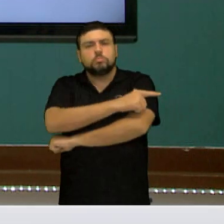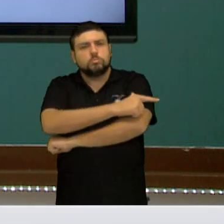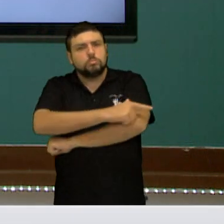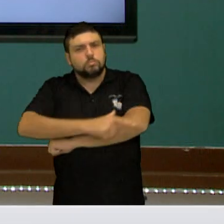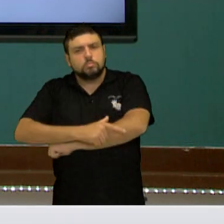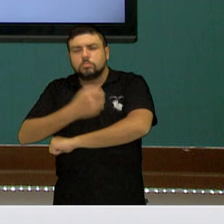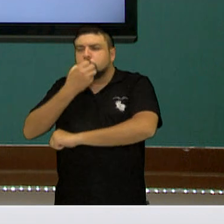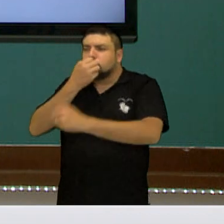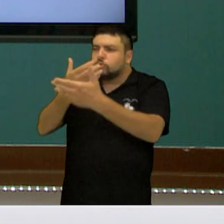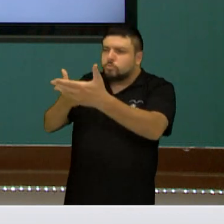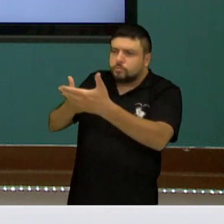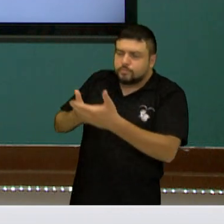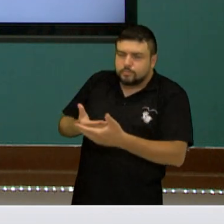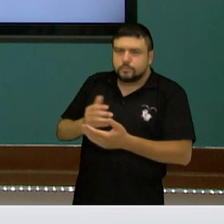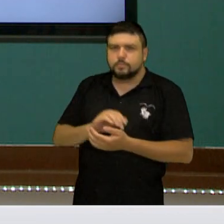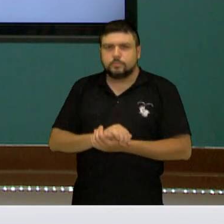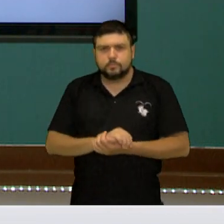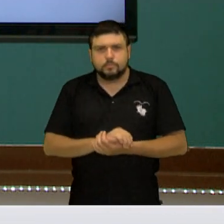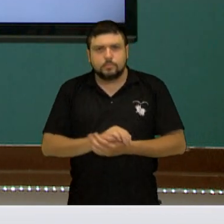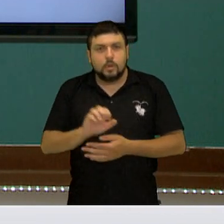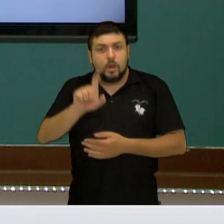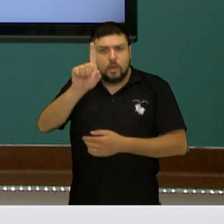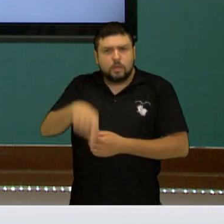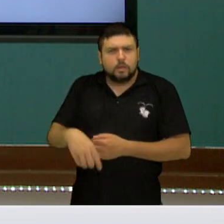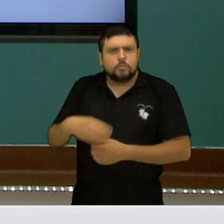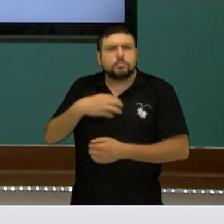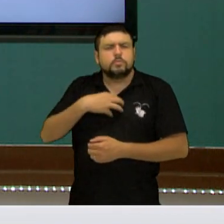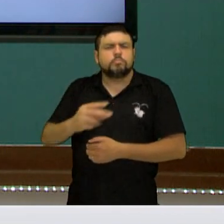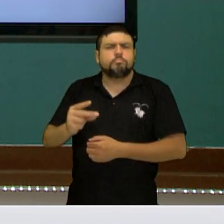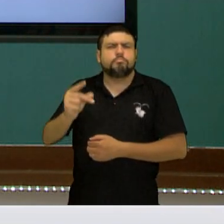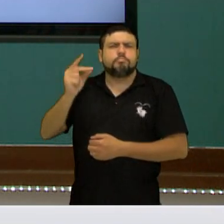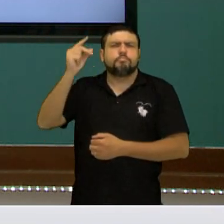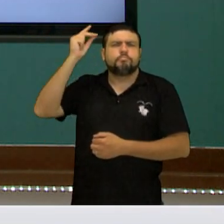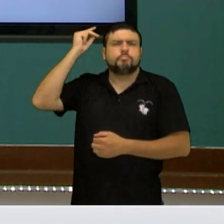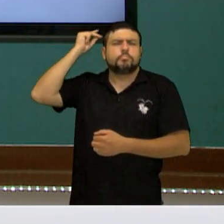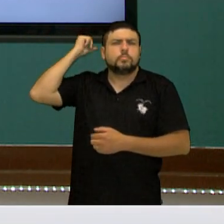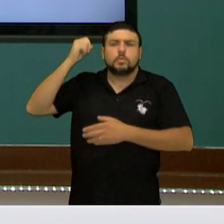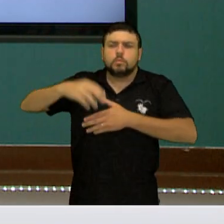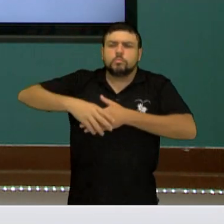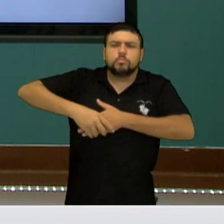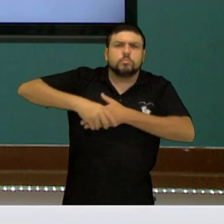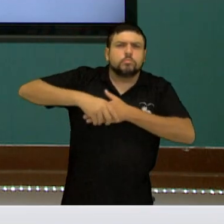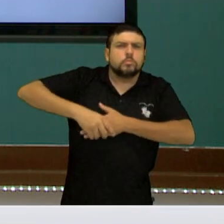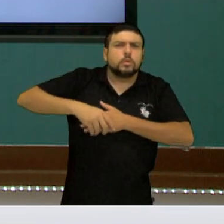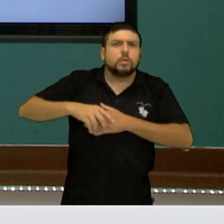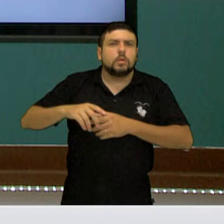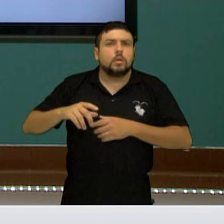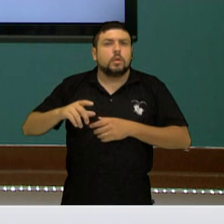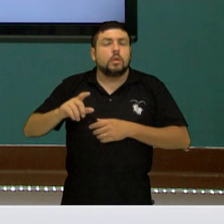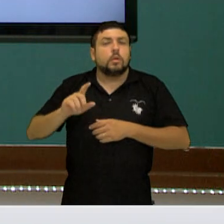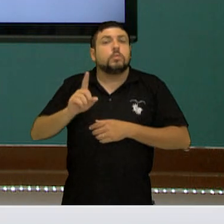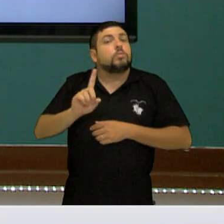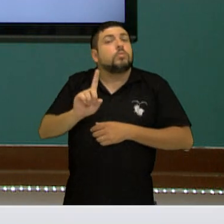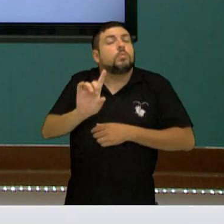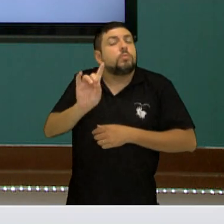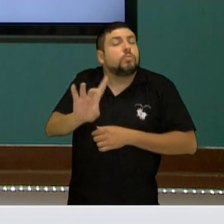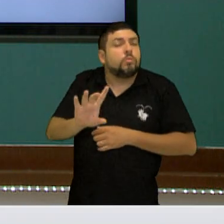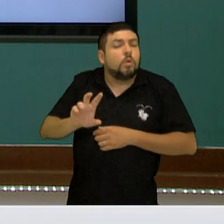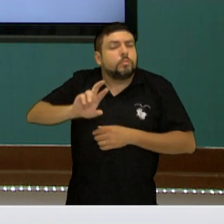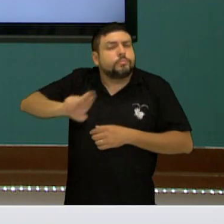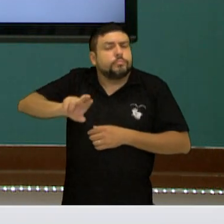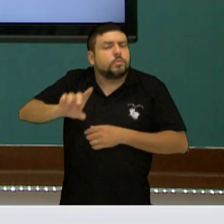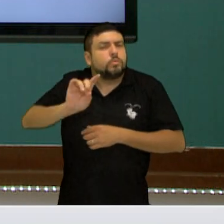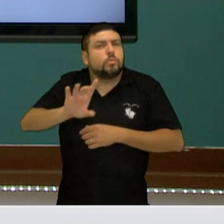que legal, são formas antigas de se cumprimentar que não é apenas um cumprimento, não é apenas um olá.